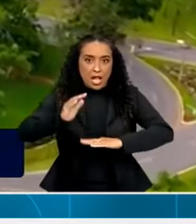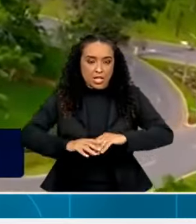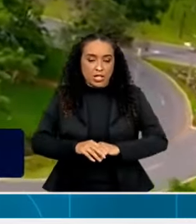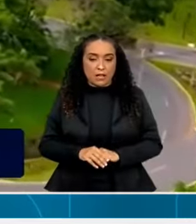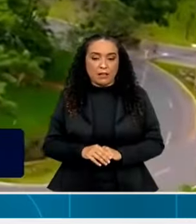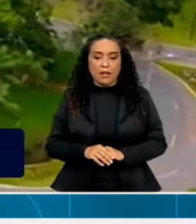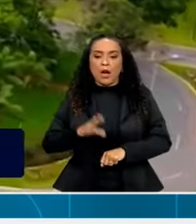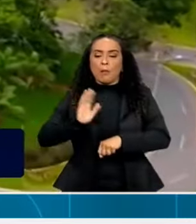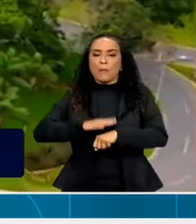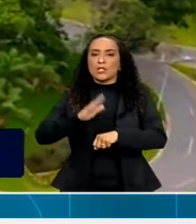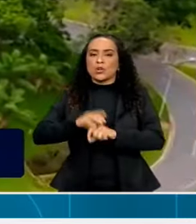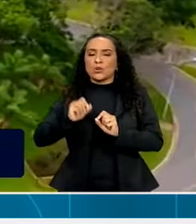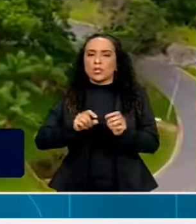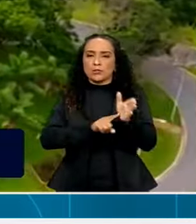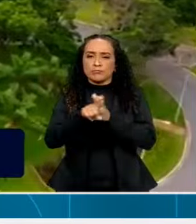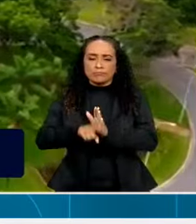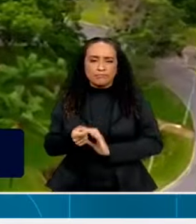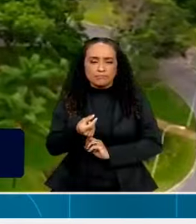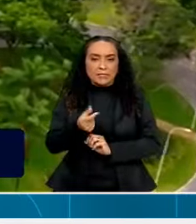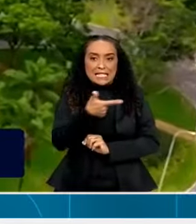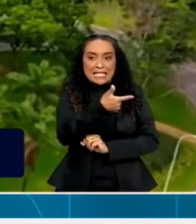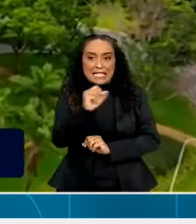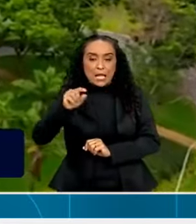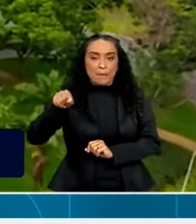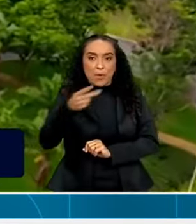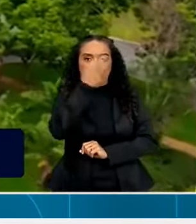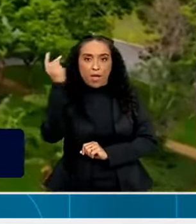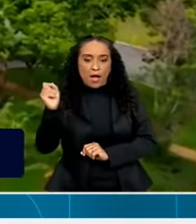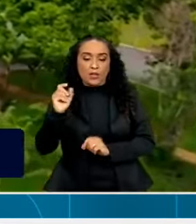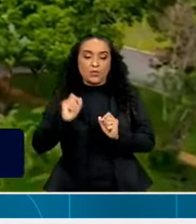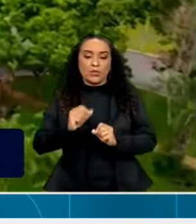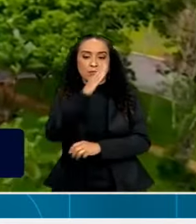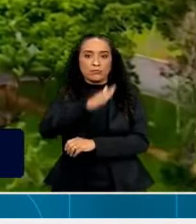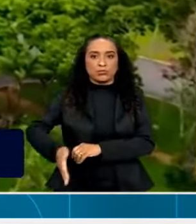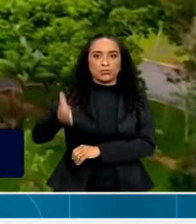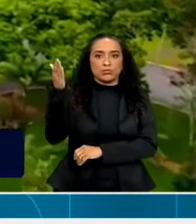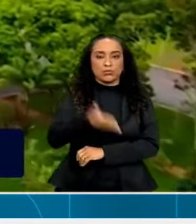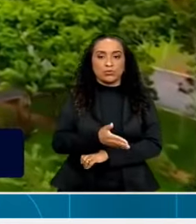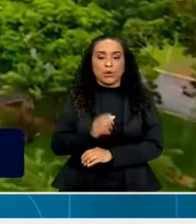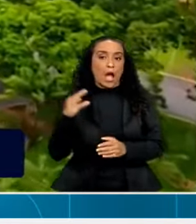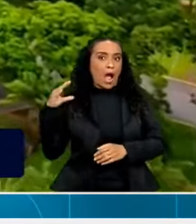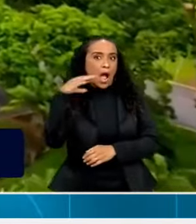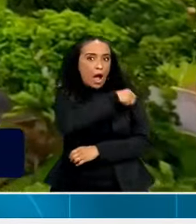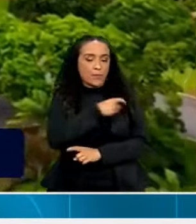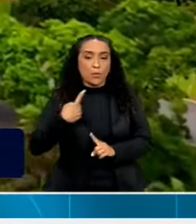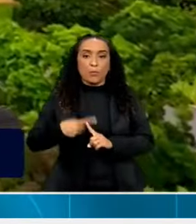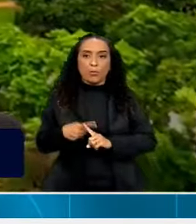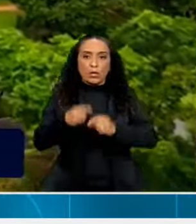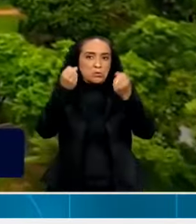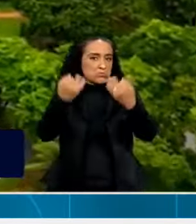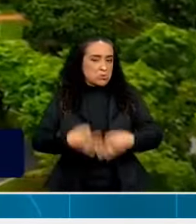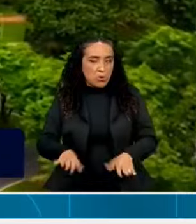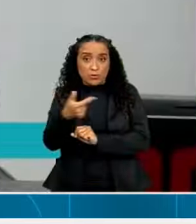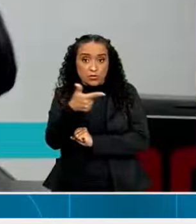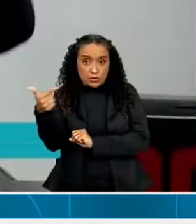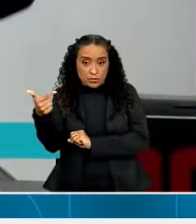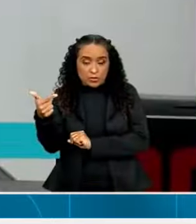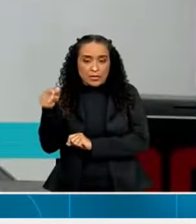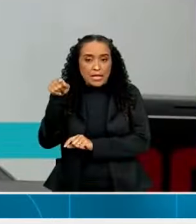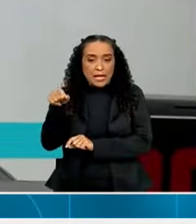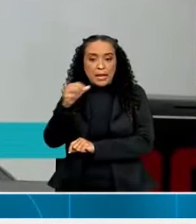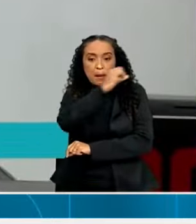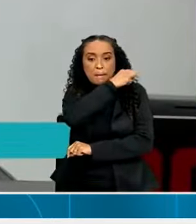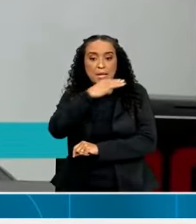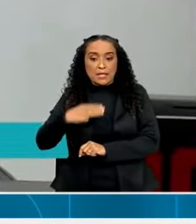possível ruptura institucional. Em sua tentativa frustrada de reeleição, Bolsonaro coordenou uma estratégia de